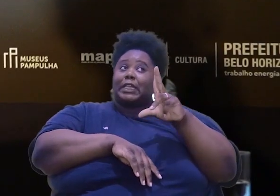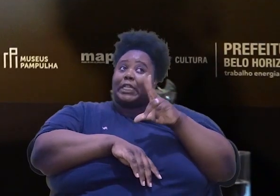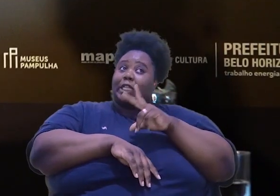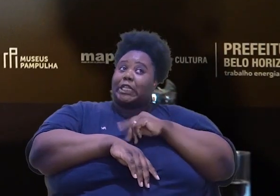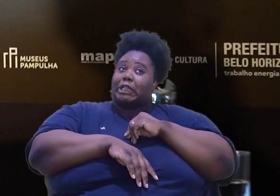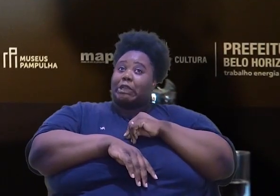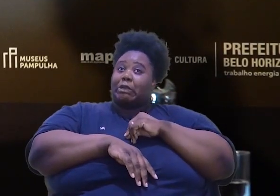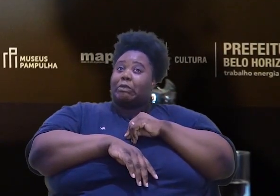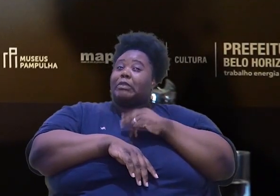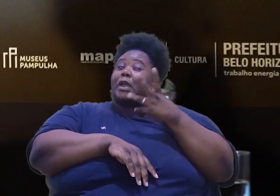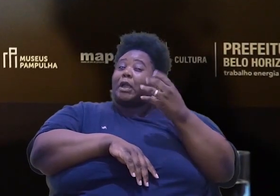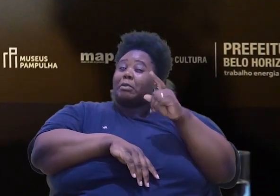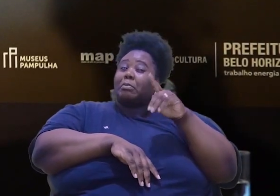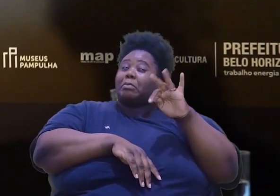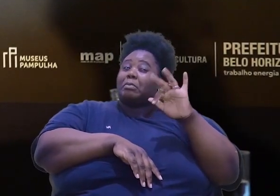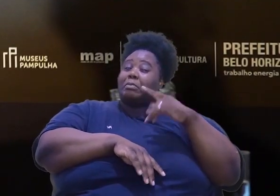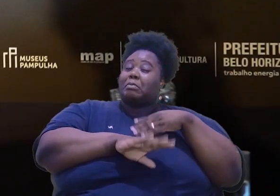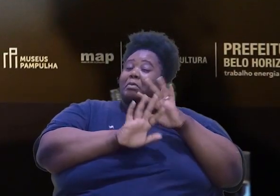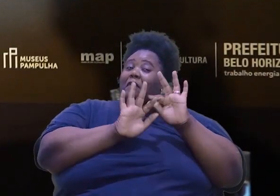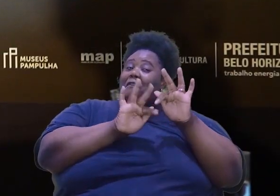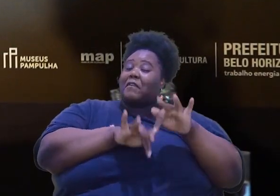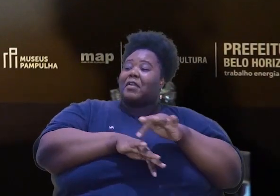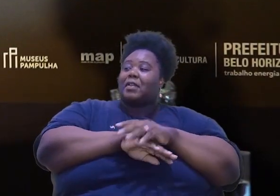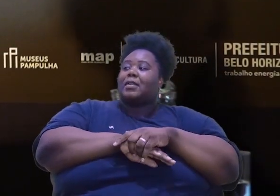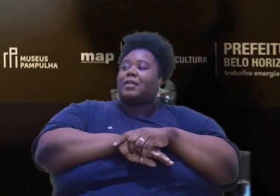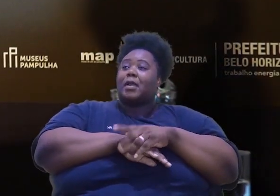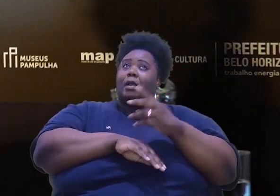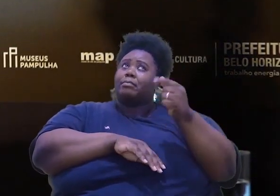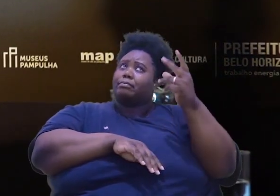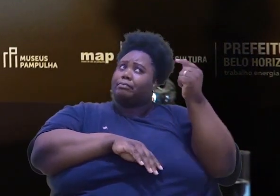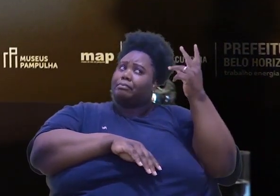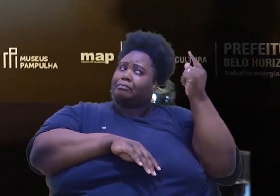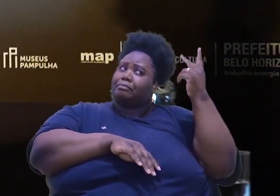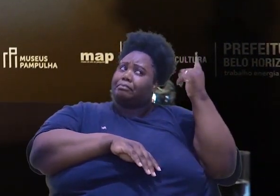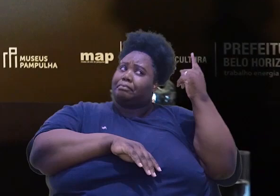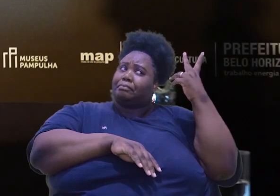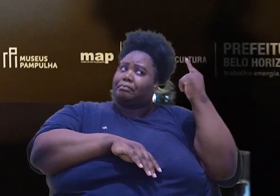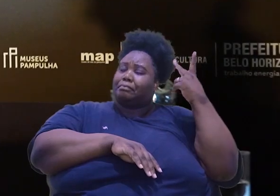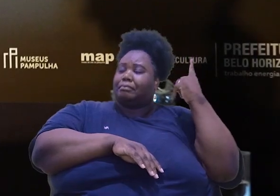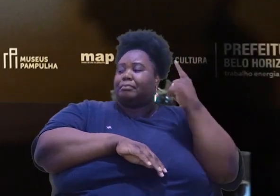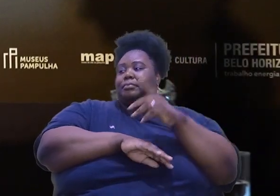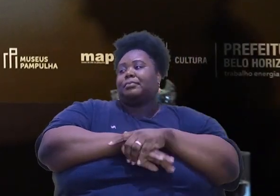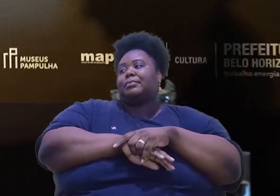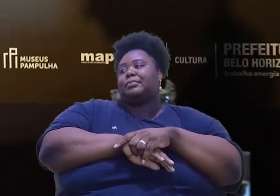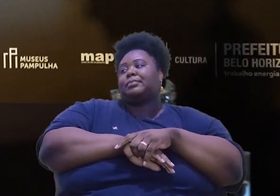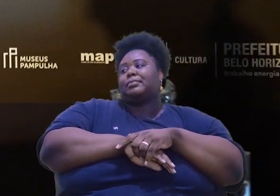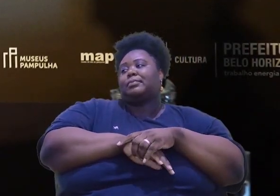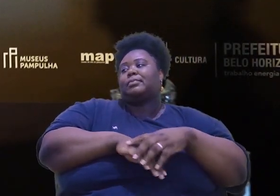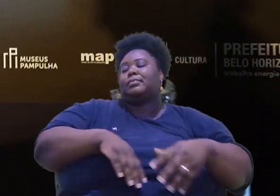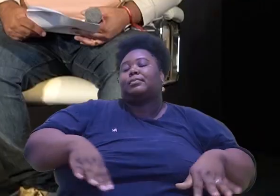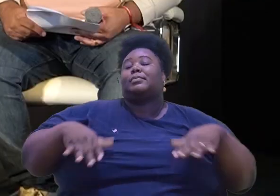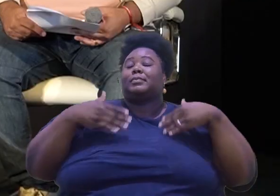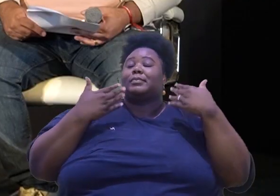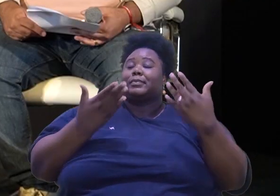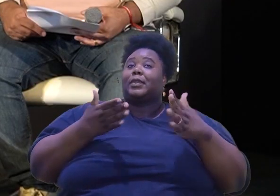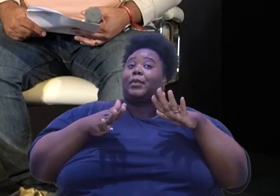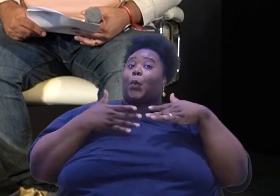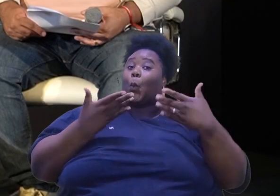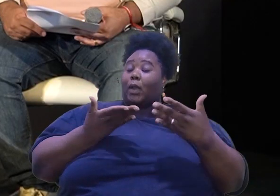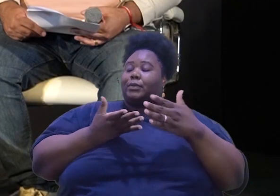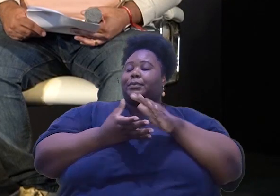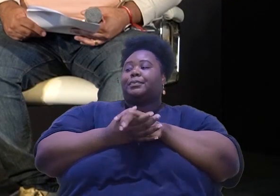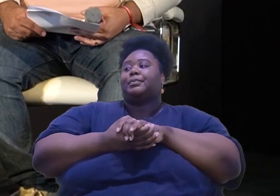era muito literário esse final. Isso há muitos anos atrás, né? E depois o conto foi. E aí,